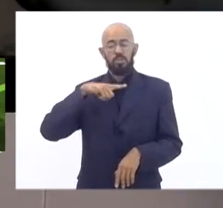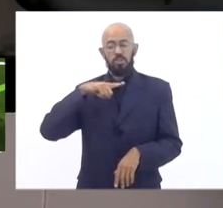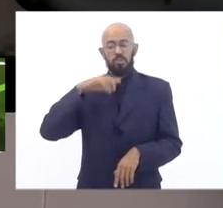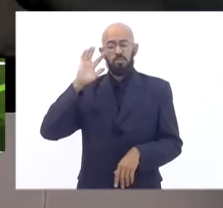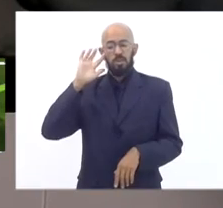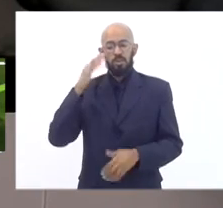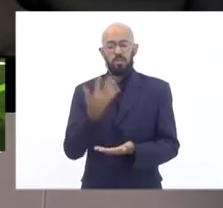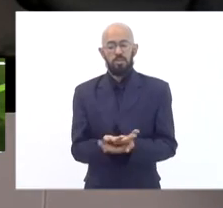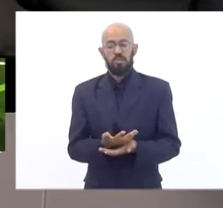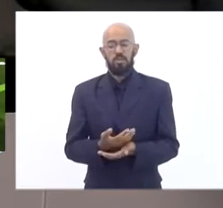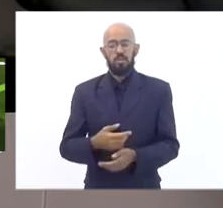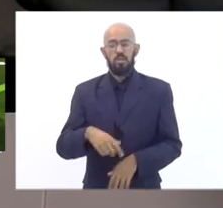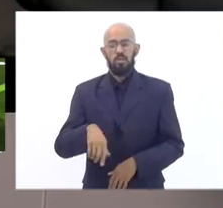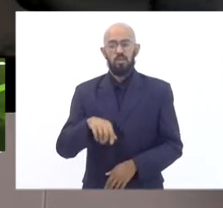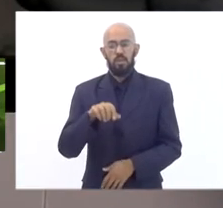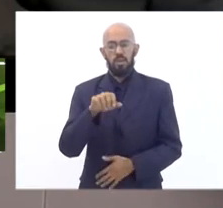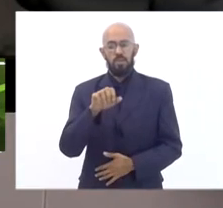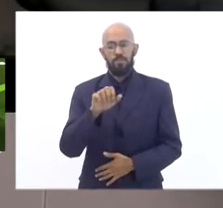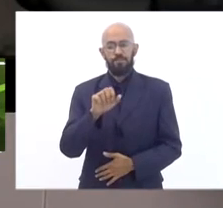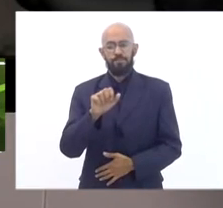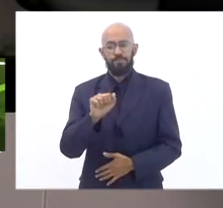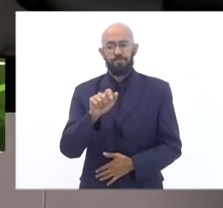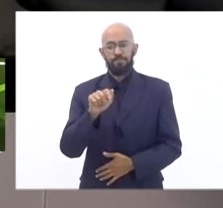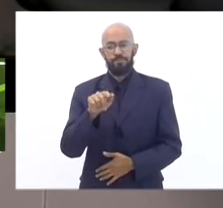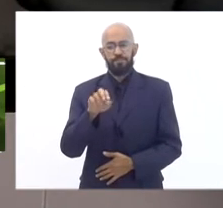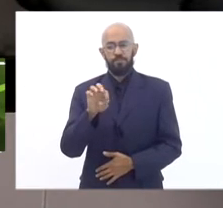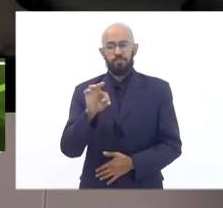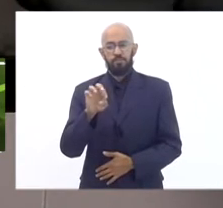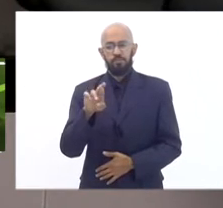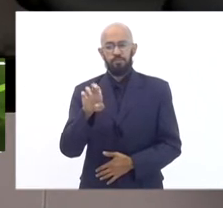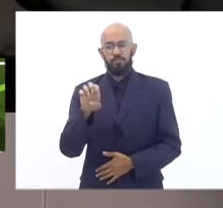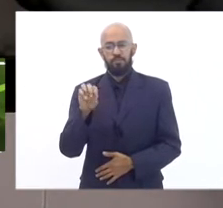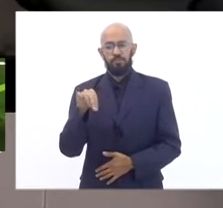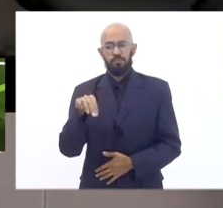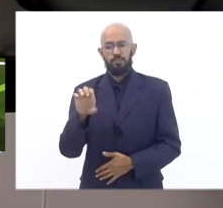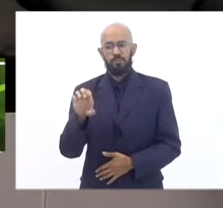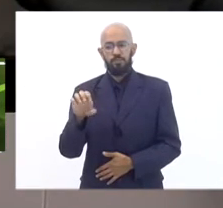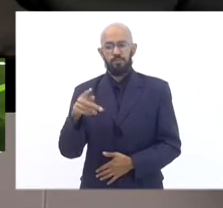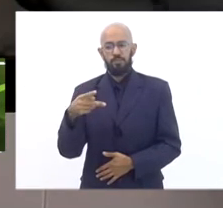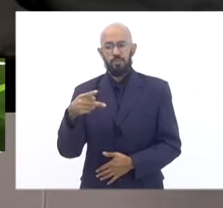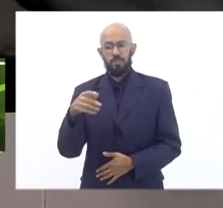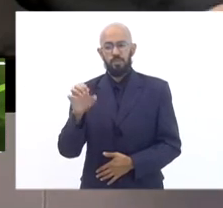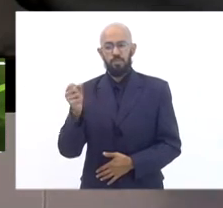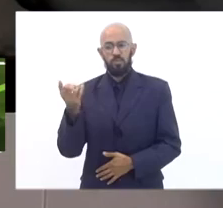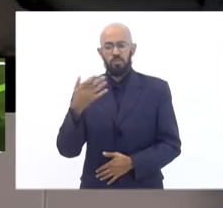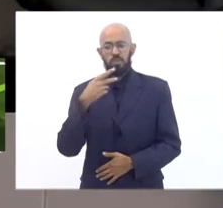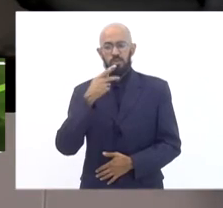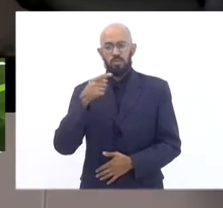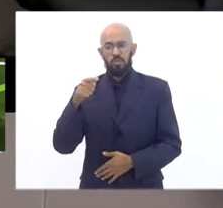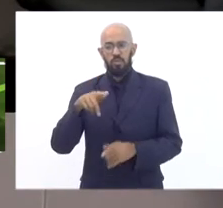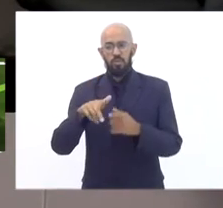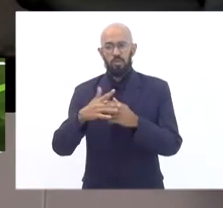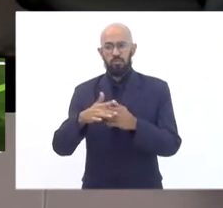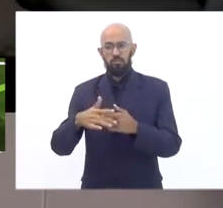uma deliberação muito interessante também, quando a senhora fala sobre a repactuação, né, aqui,